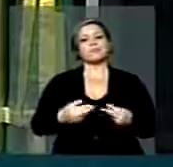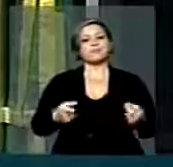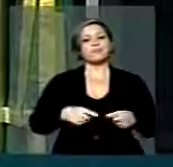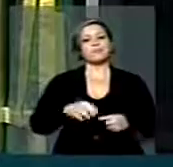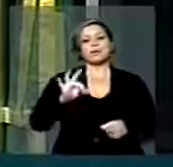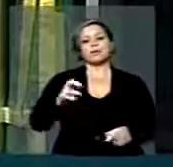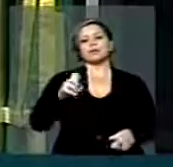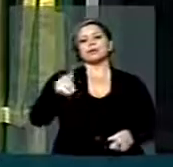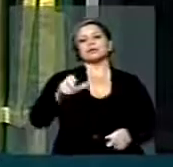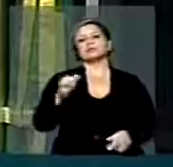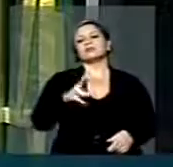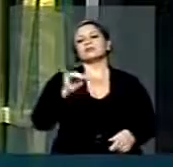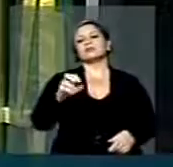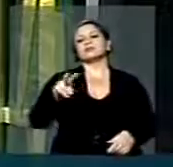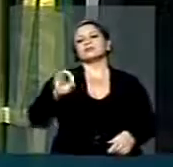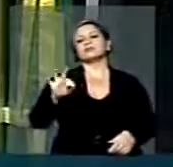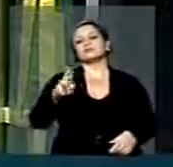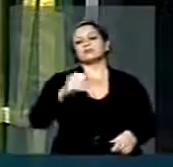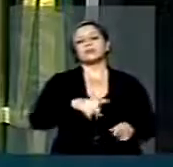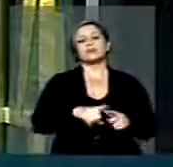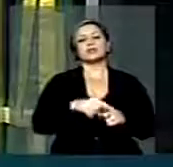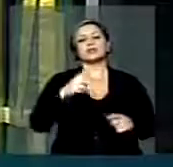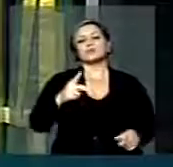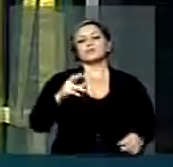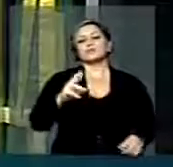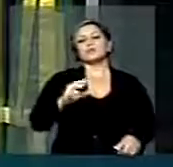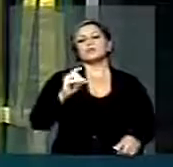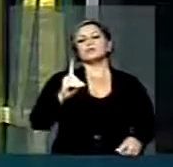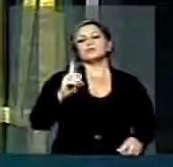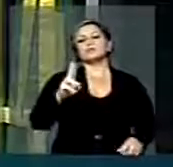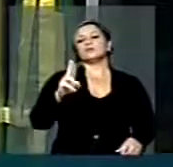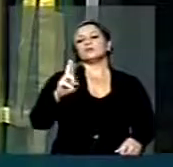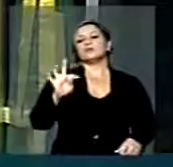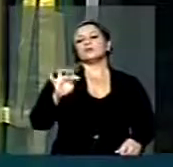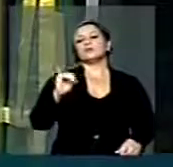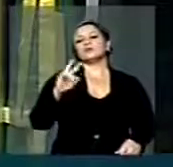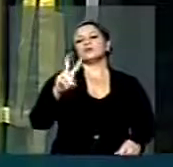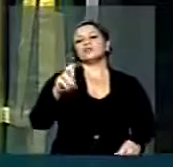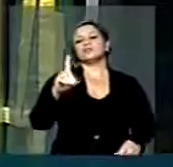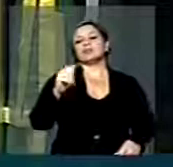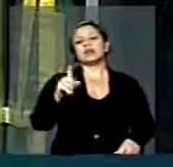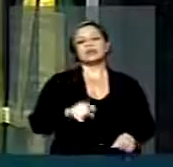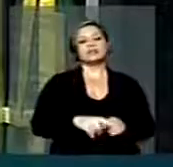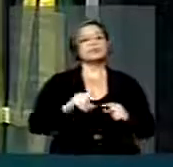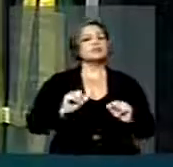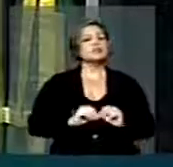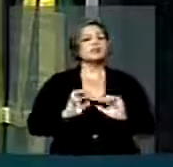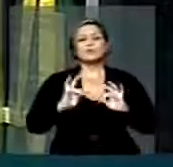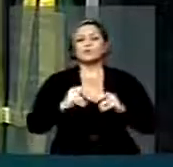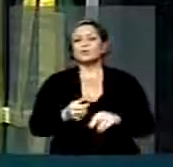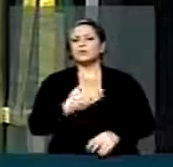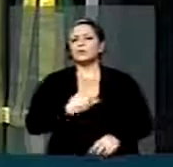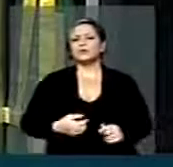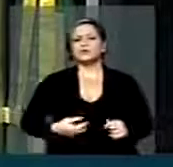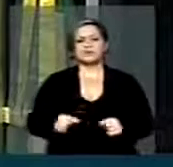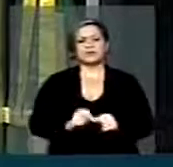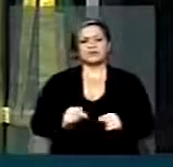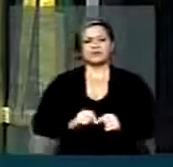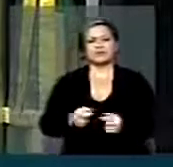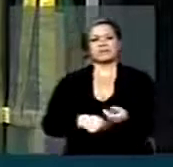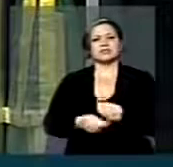produtividade. Vamos à produtividade, então. Como é que se aumenta a produtividade se tudo que o governo do PT representa é o